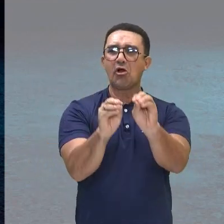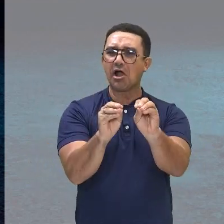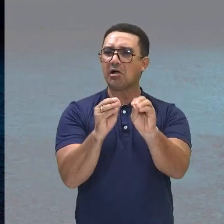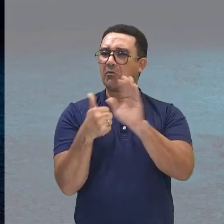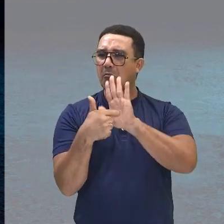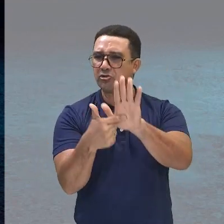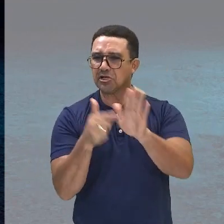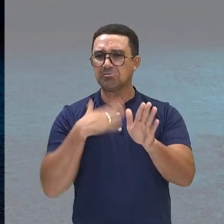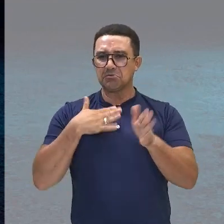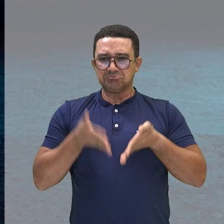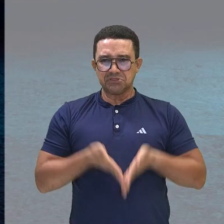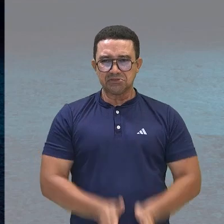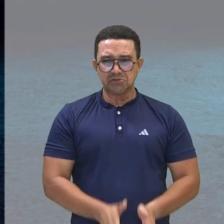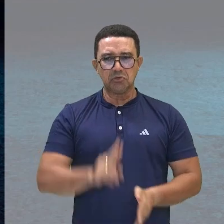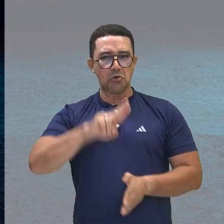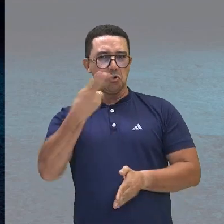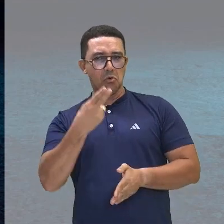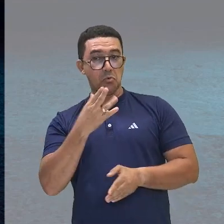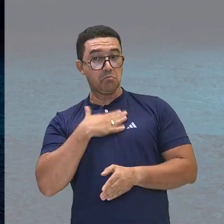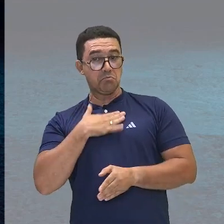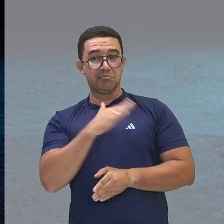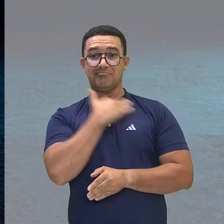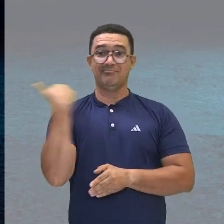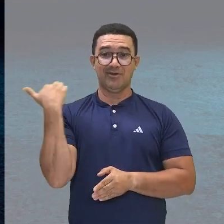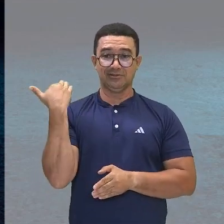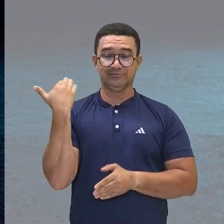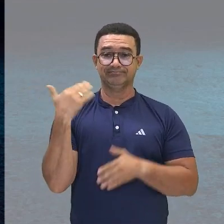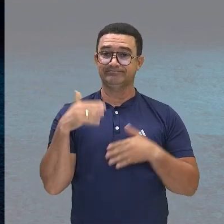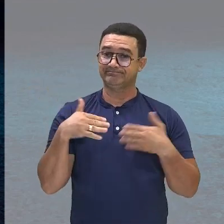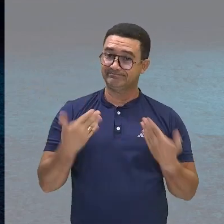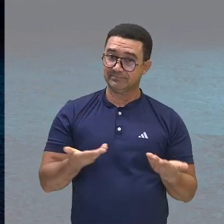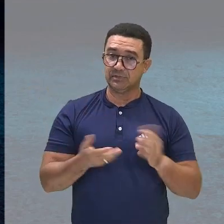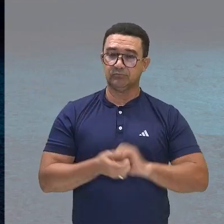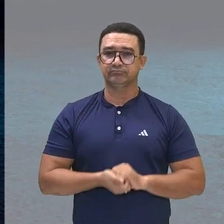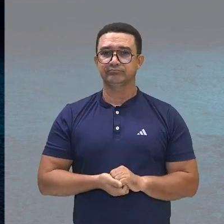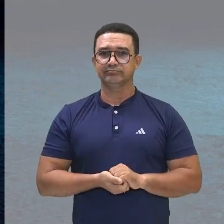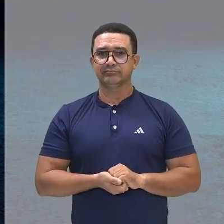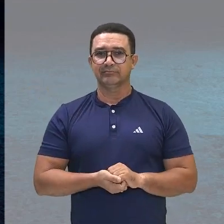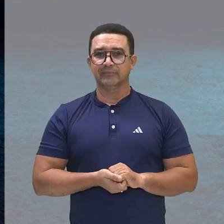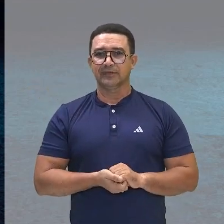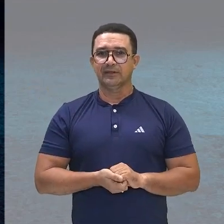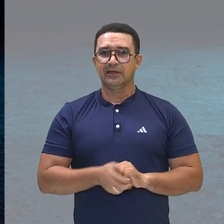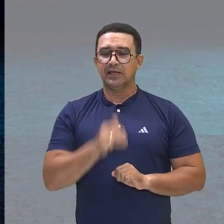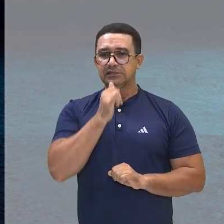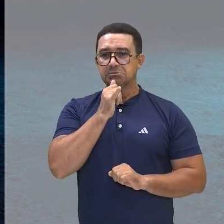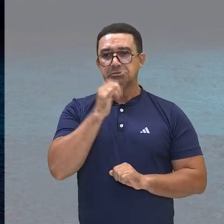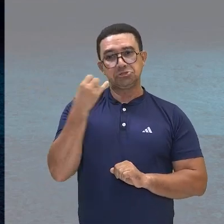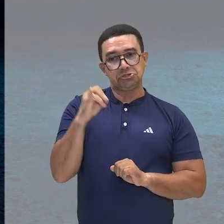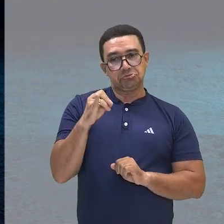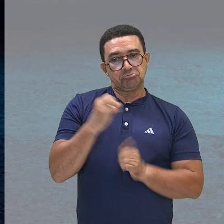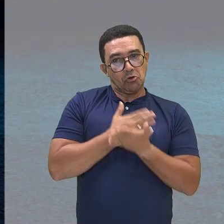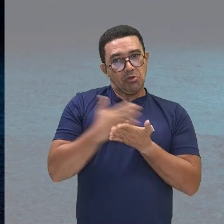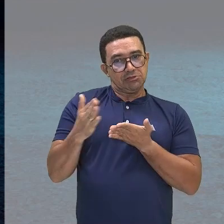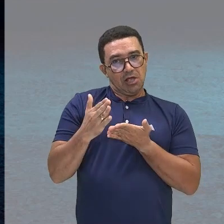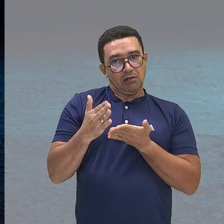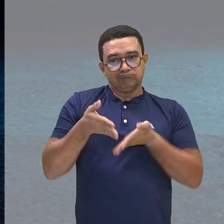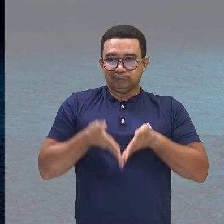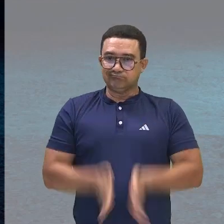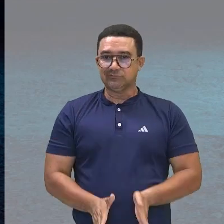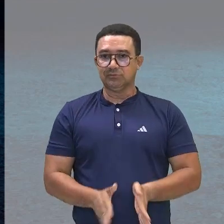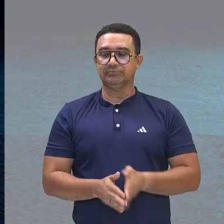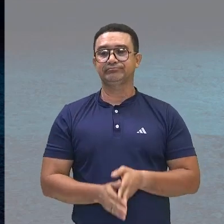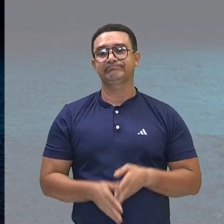meu nascimento ou a minha morte. Suposto o uso vulgar seja começar pelo nascimento,